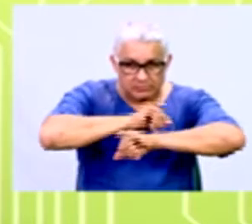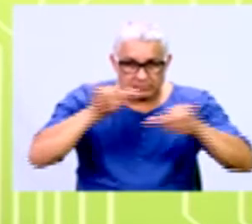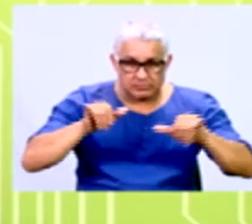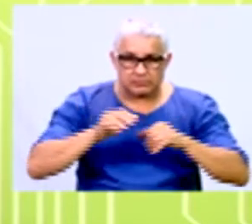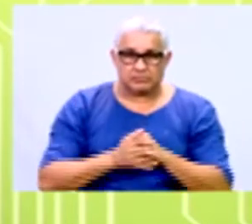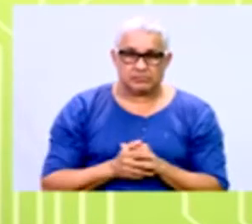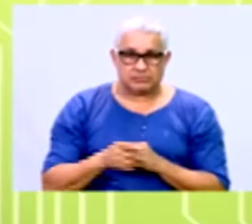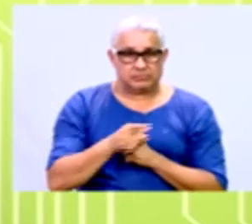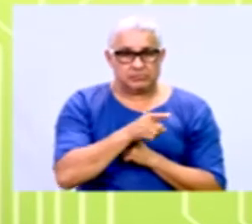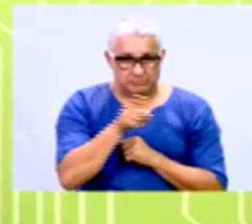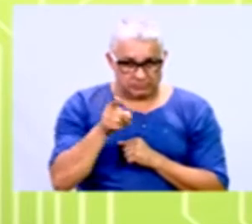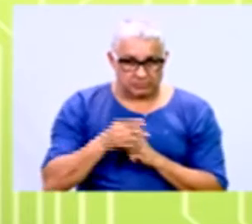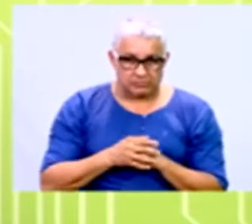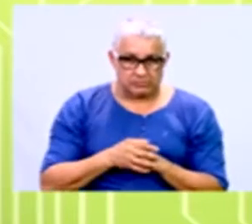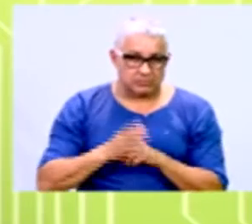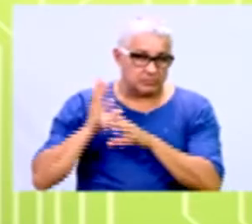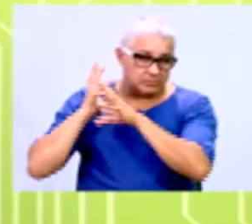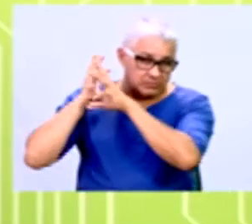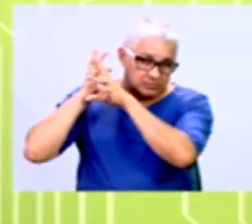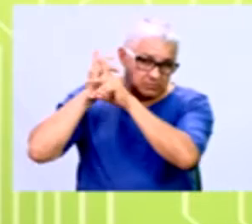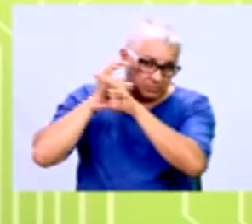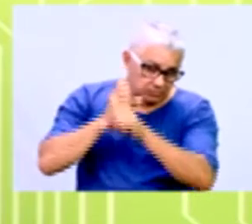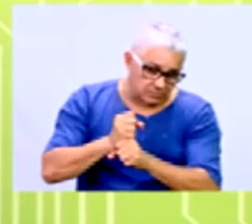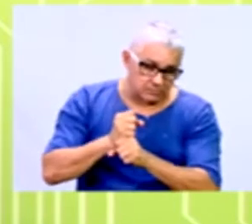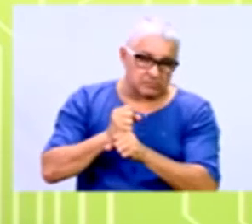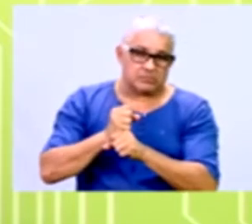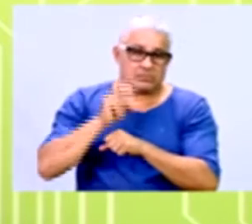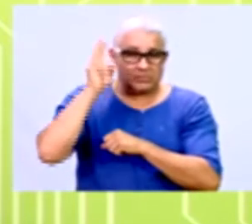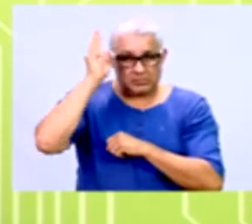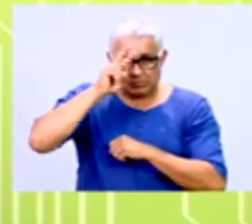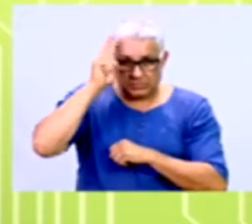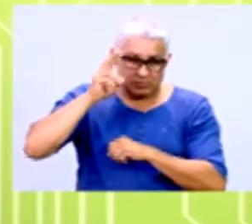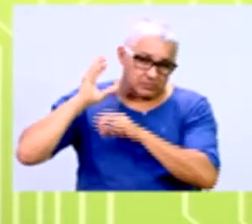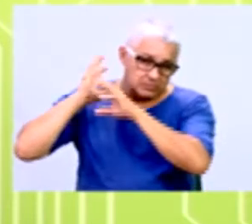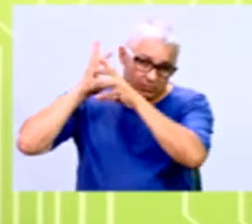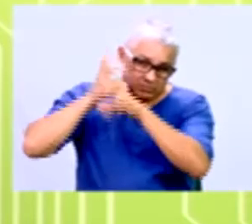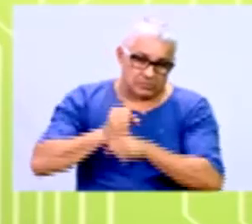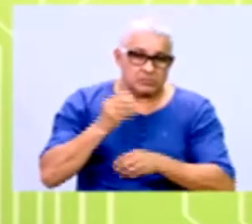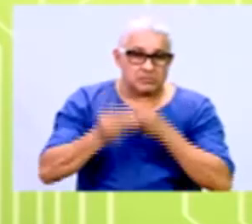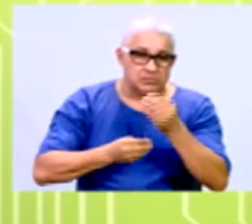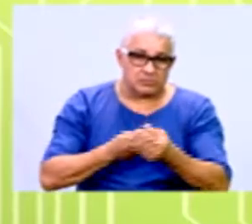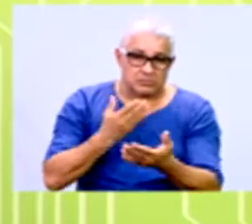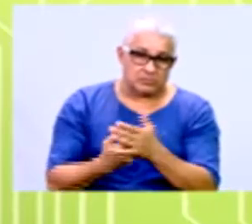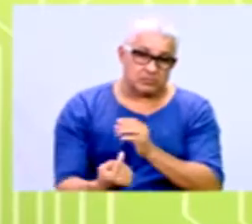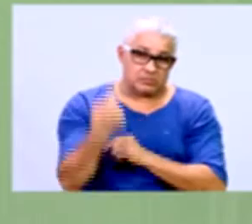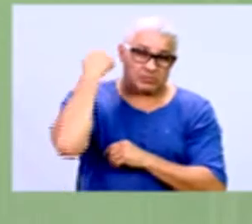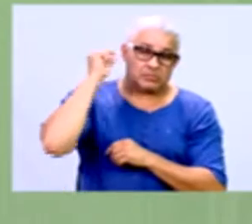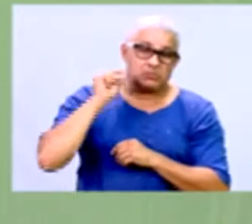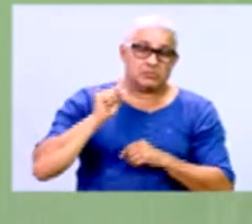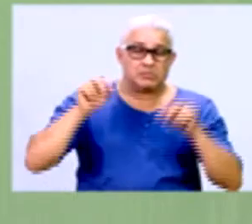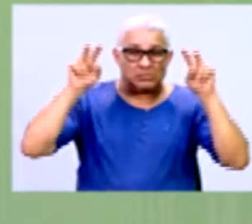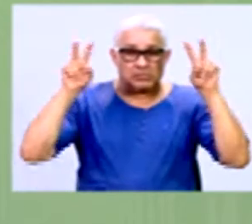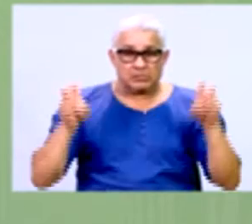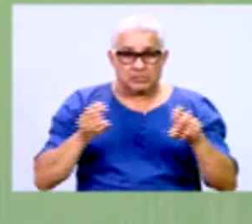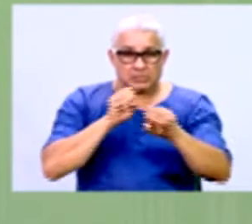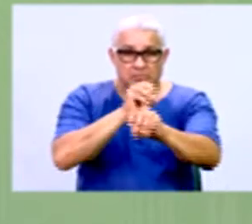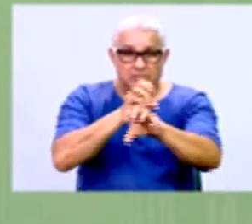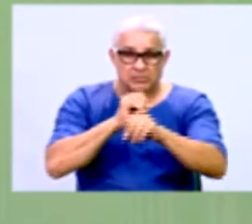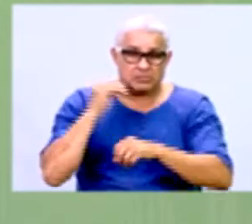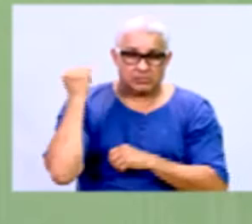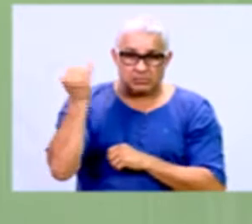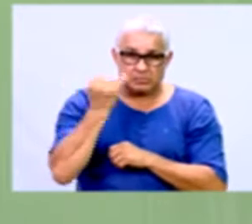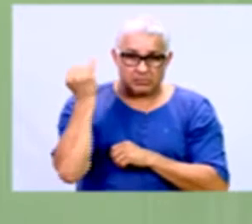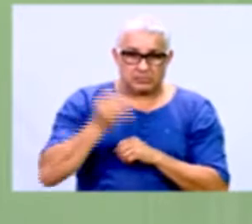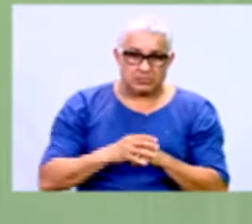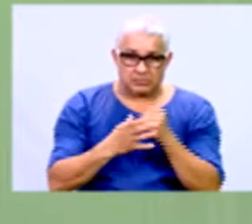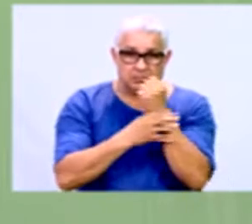daí vamos recapitular para vocês lembrarem como é que funciona isso. Então, na aula anterior, o que a gente viu, né? A gente viu a importância